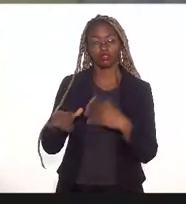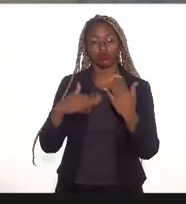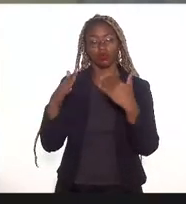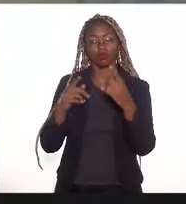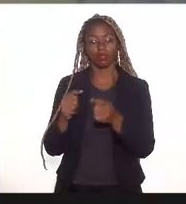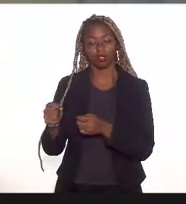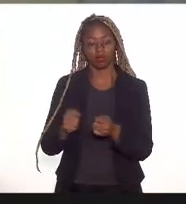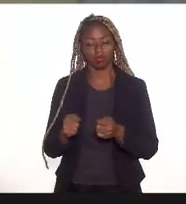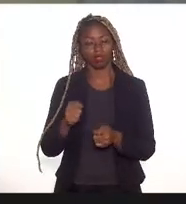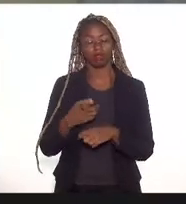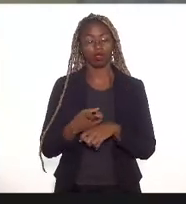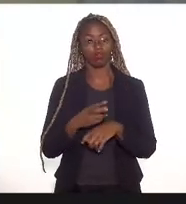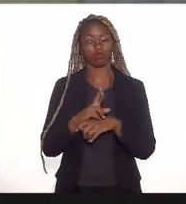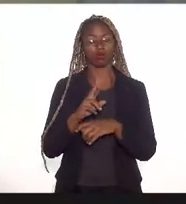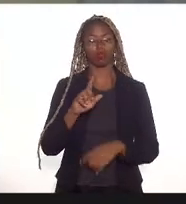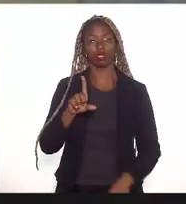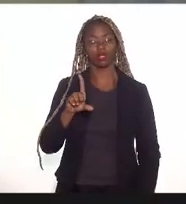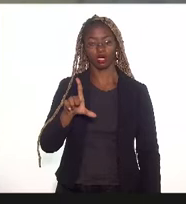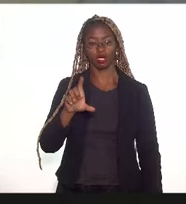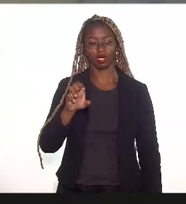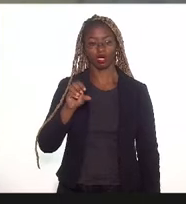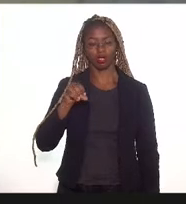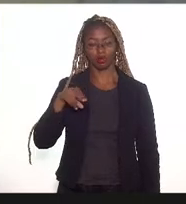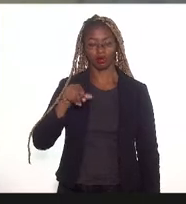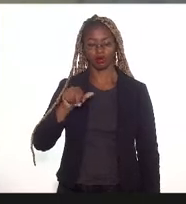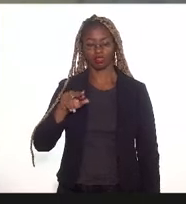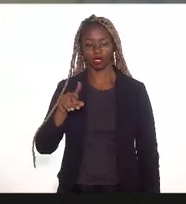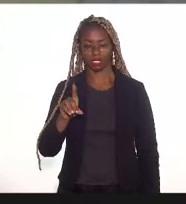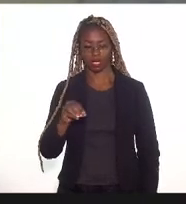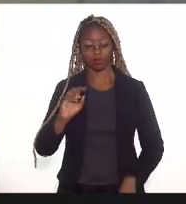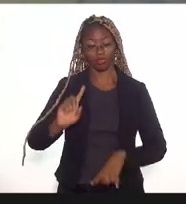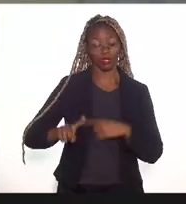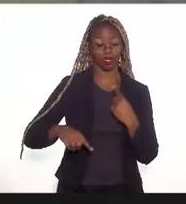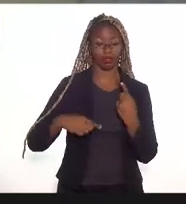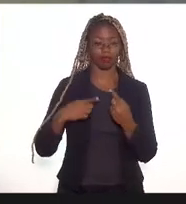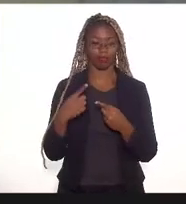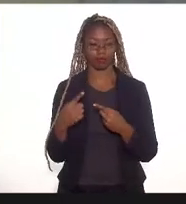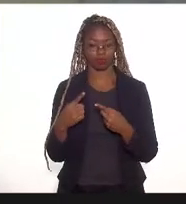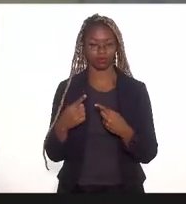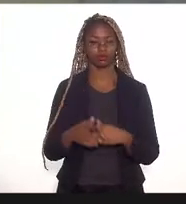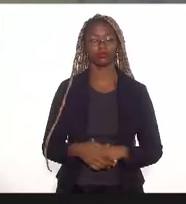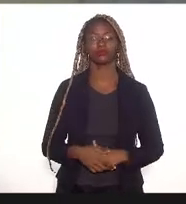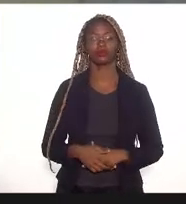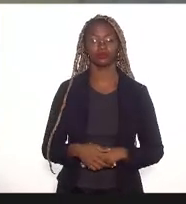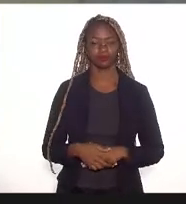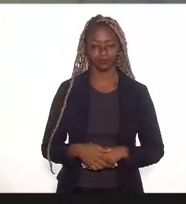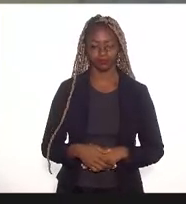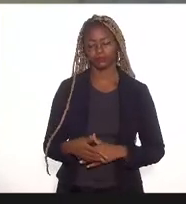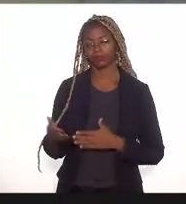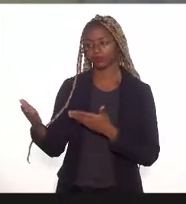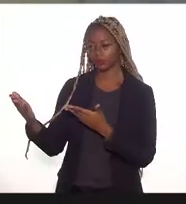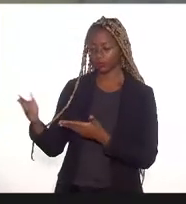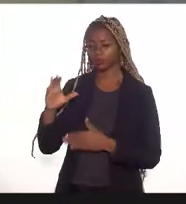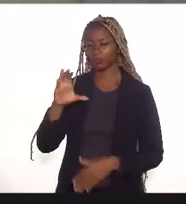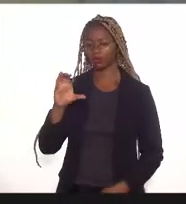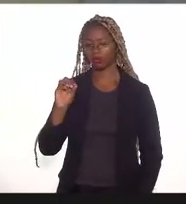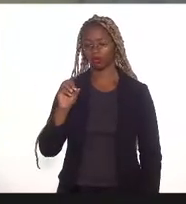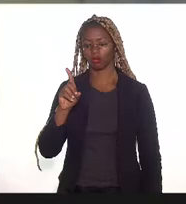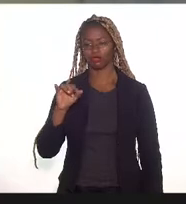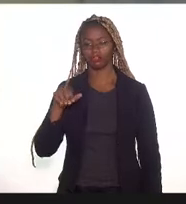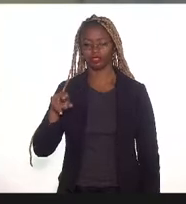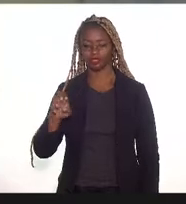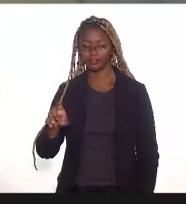Elias. E, posteriormente, vamos passar para a CODIM e para a GERI.